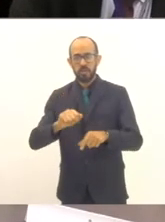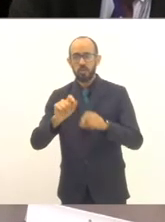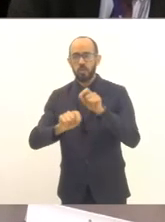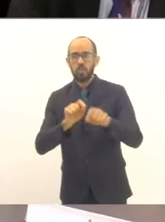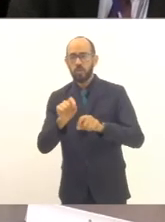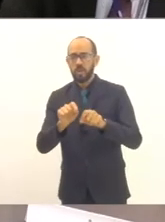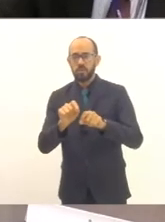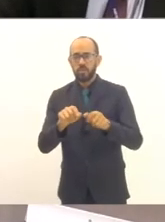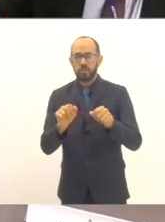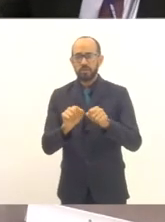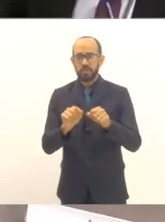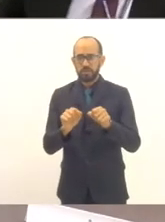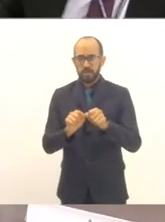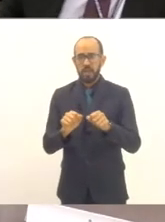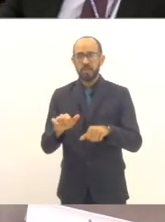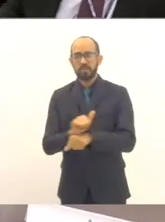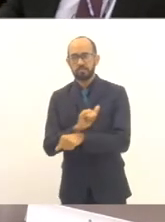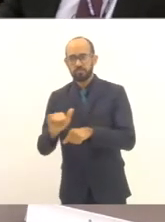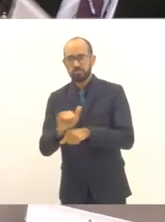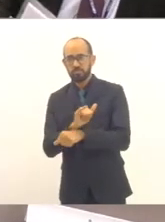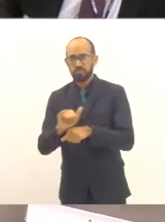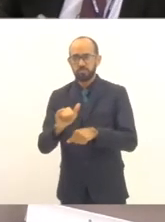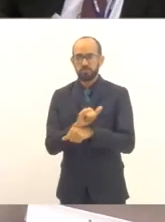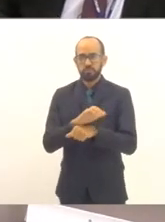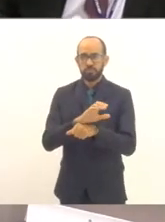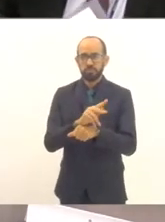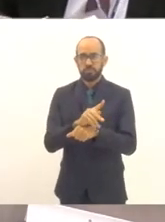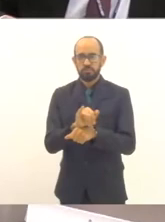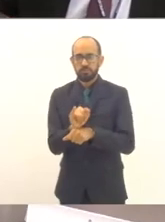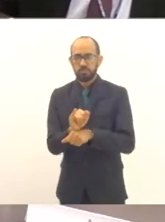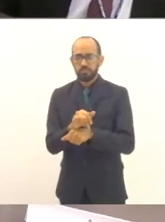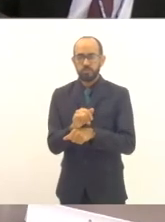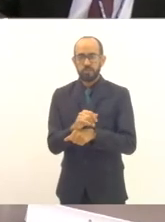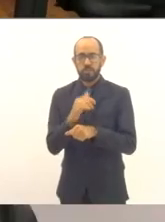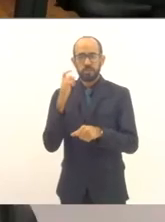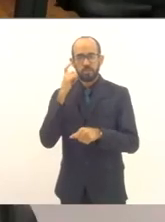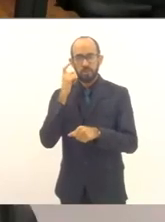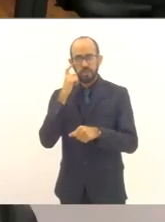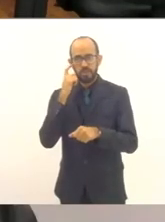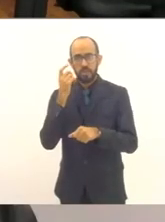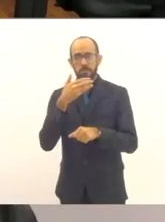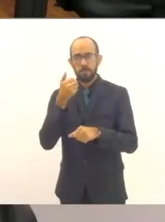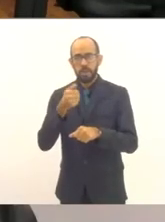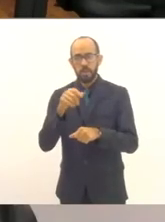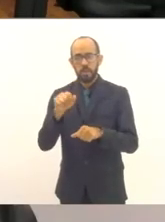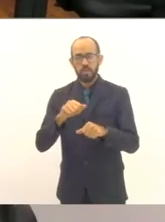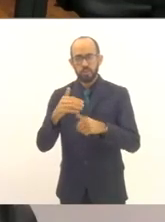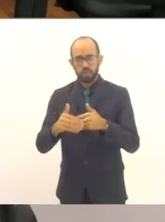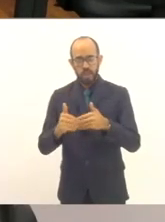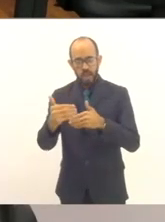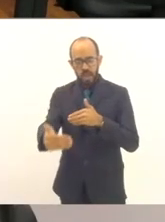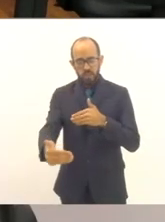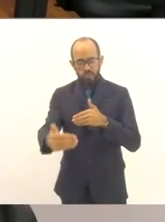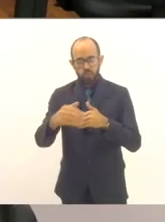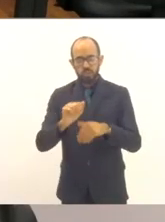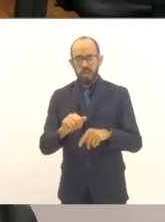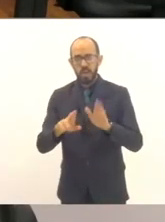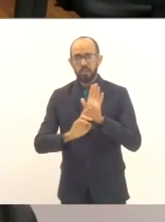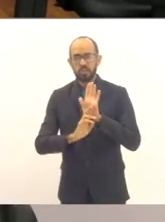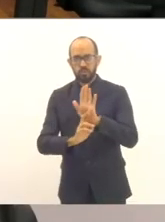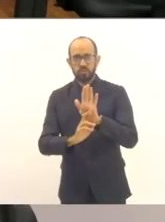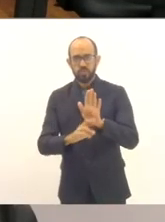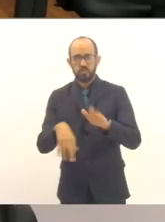faríamos o que era melhor para o andamento da comissão parlamentar de inquérito e achando que é melhor adiar e temos todos os representantes da de segurança